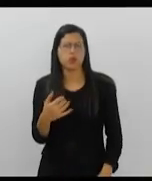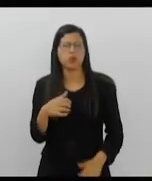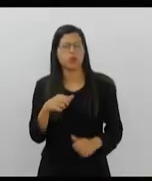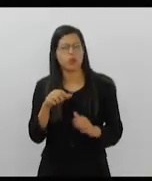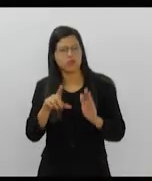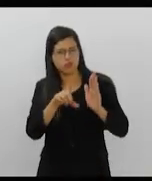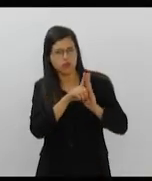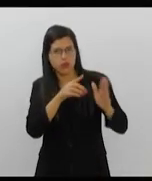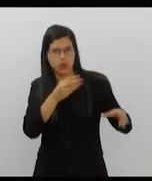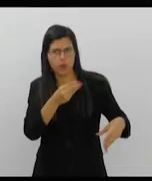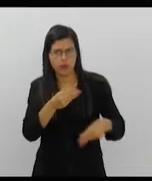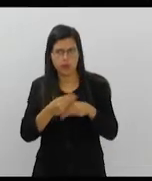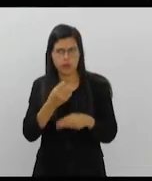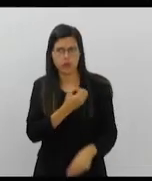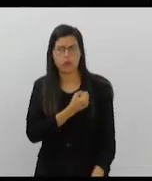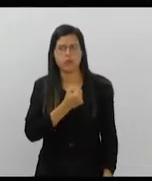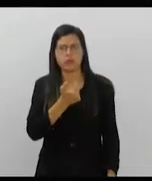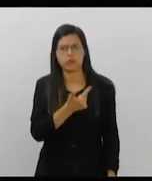complementar